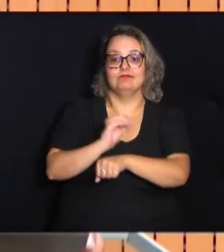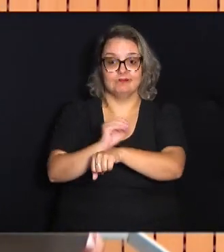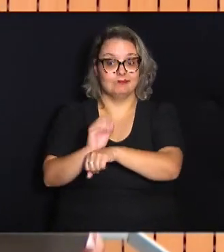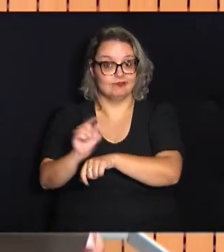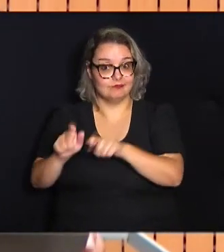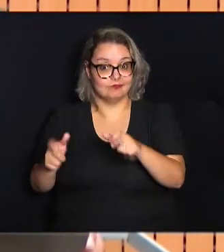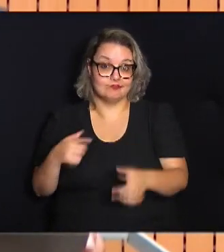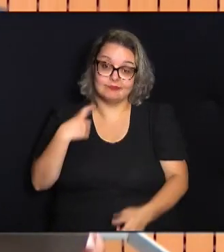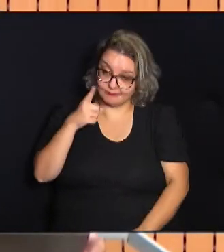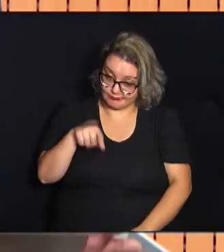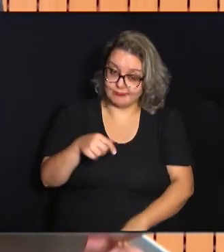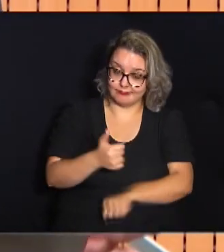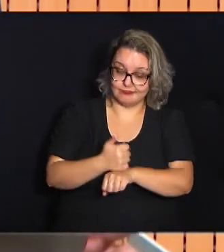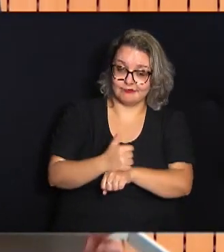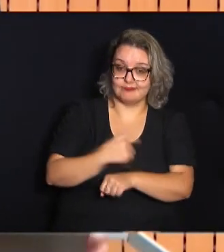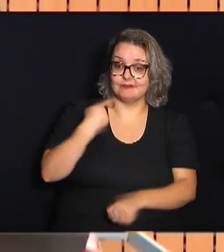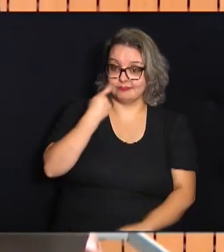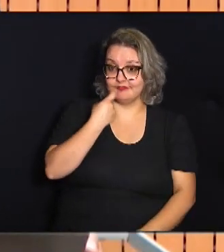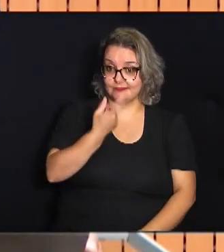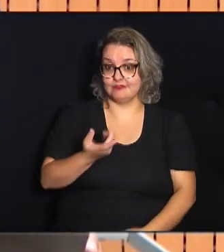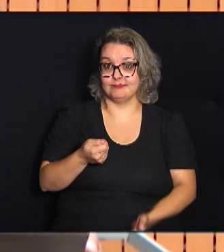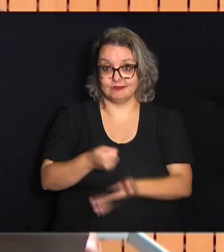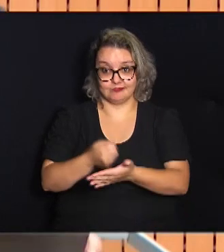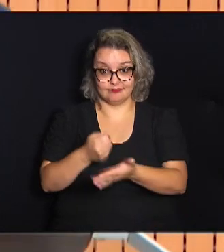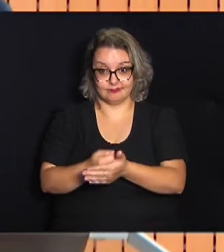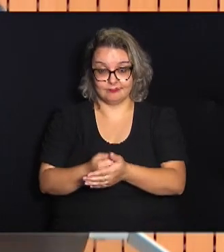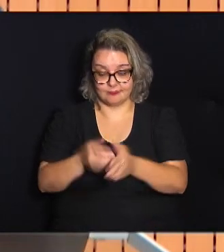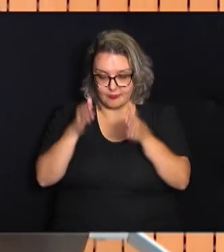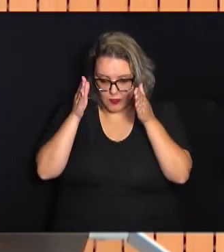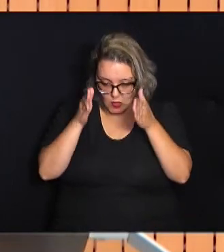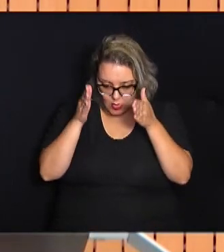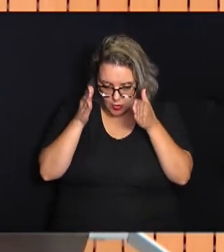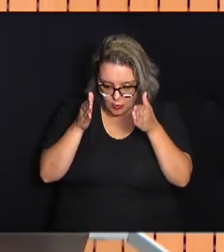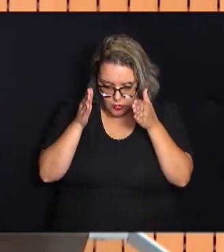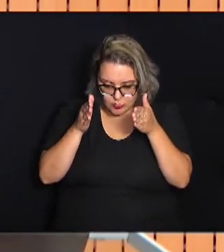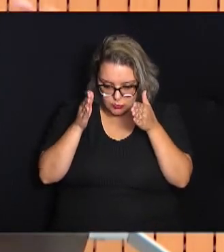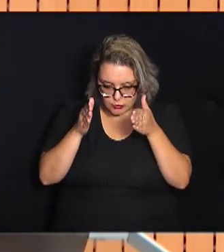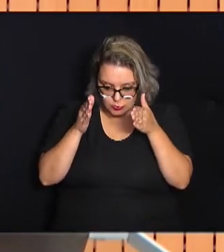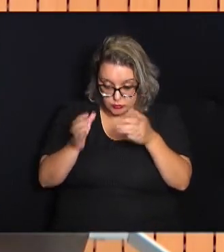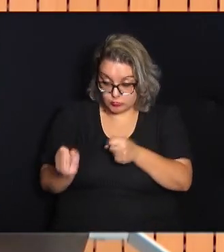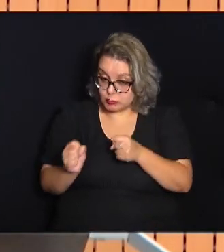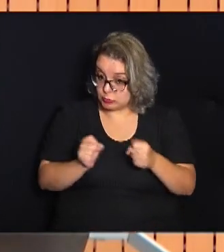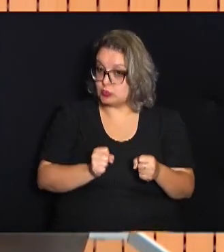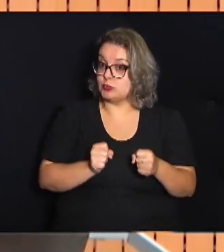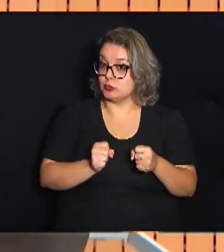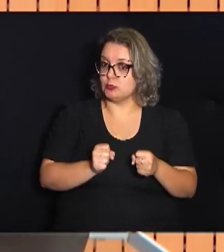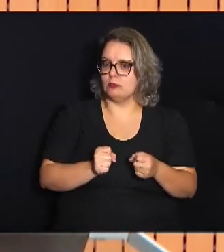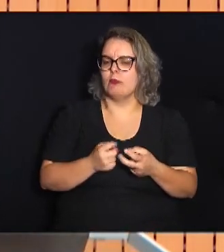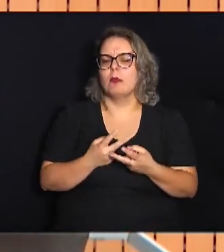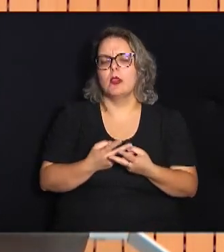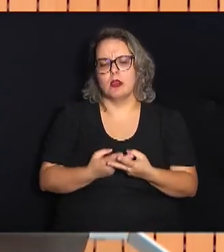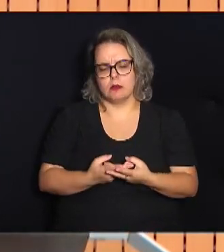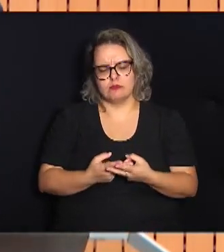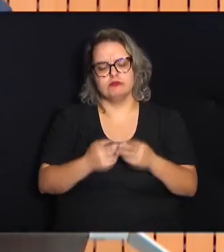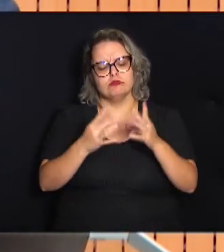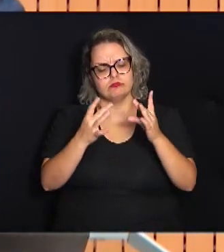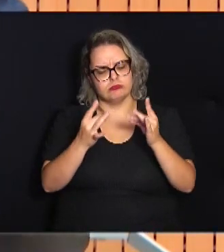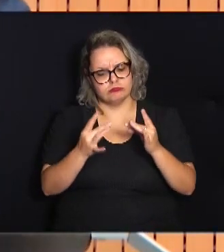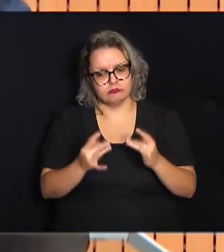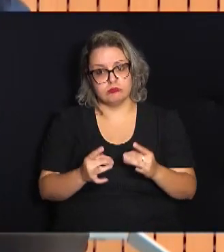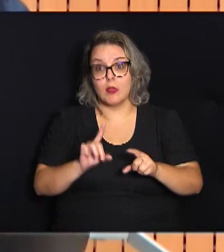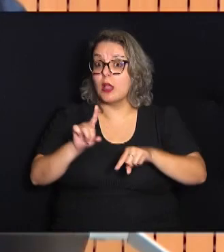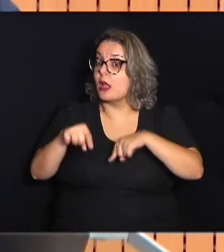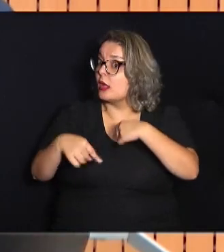isso. Exige poder de concentração, tem que ser paciente e detalhista. Entre